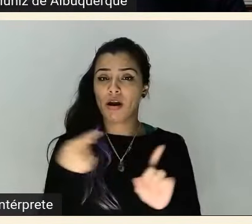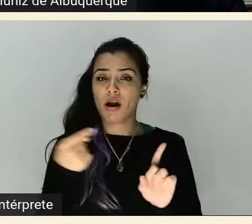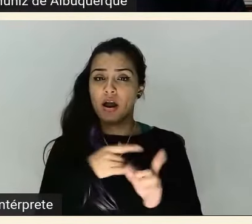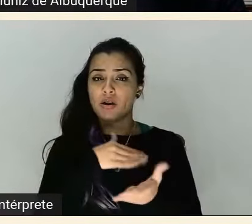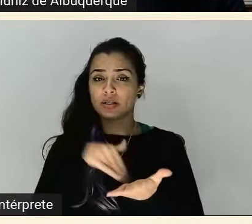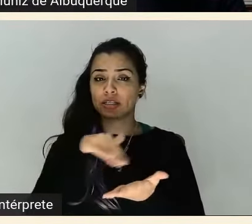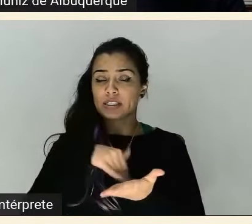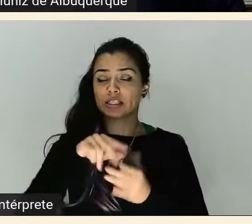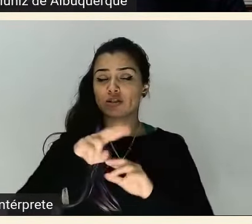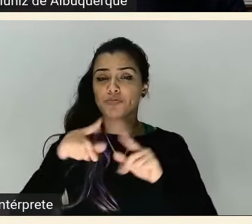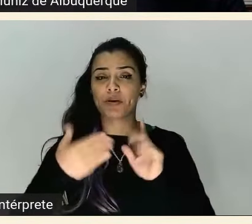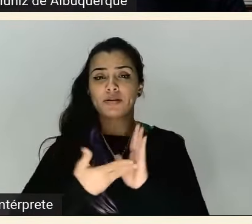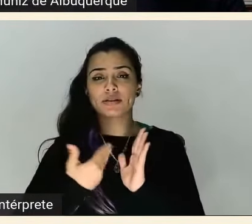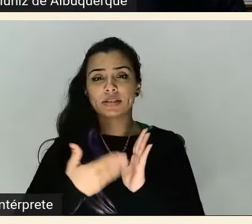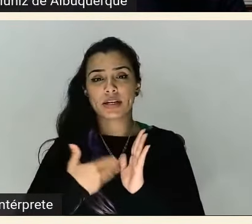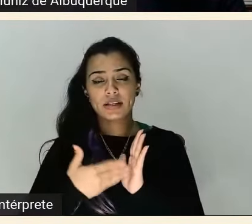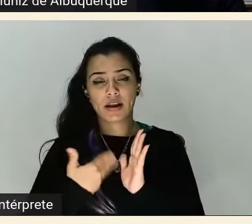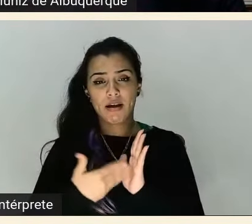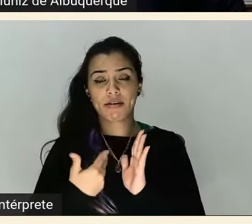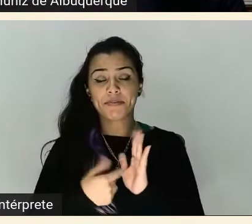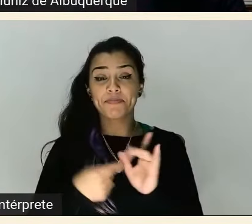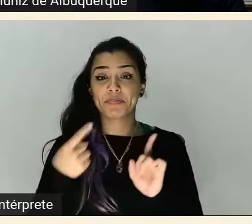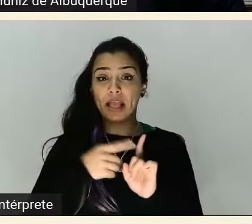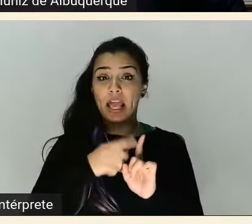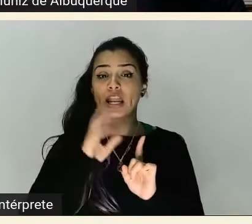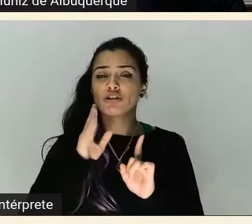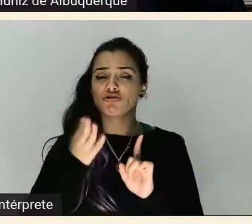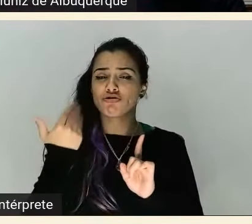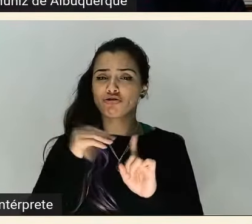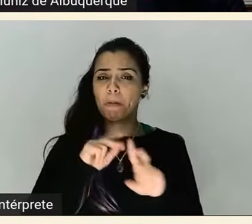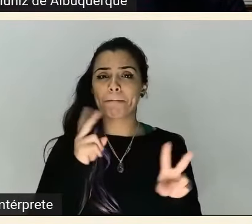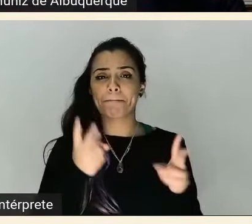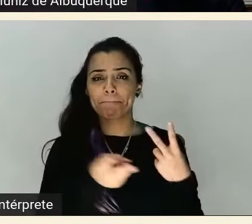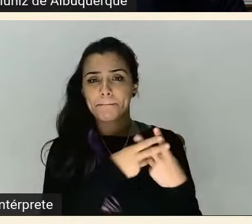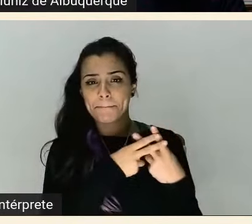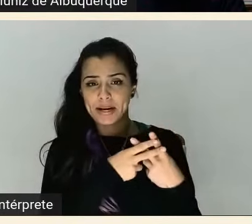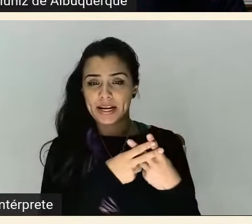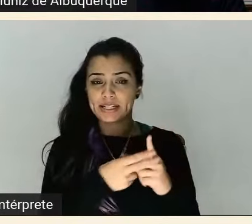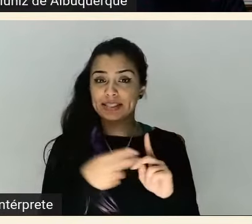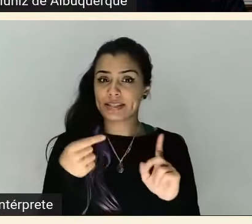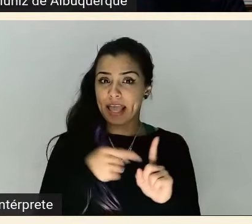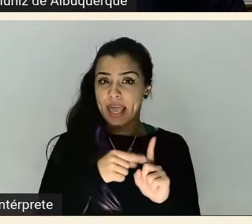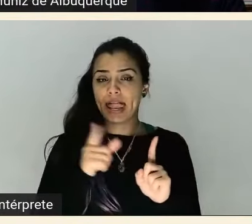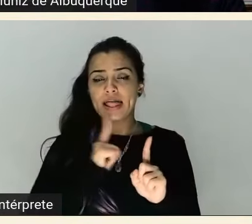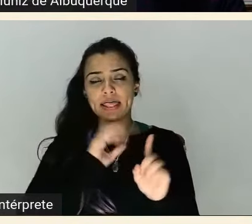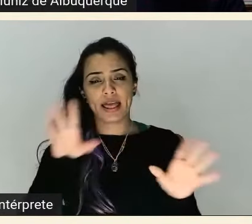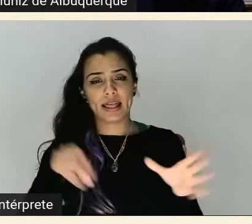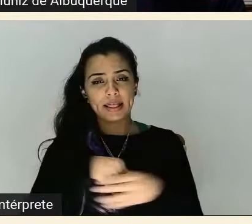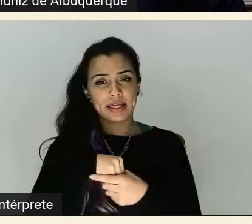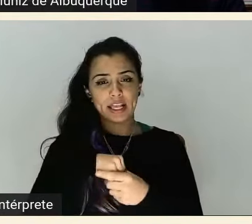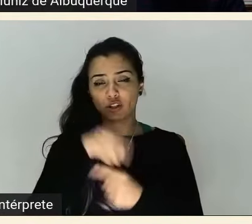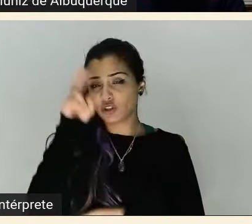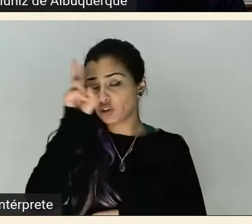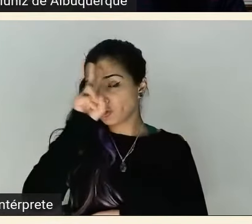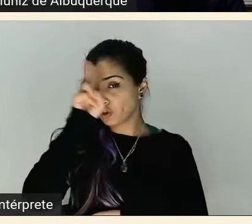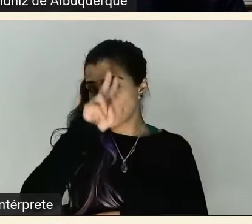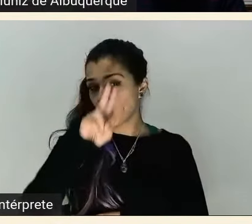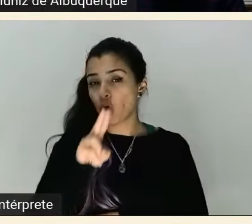na Belém Nova. Ela foi presa, né? Ela é citada pelo Graciliano